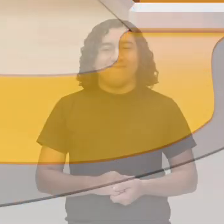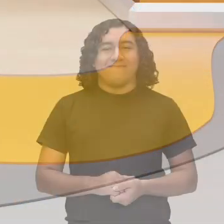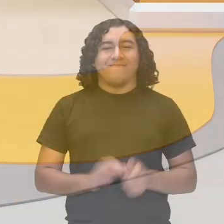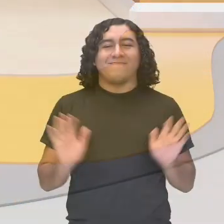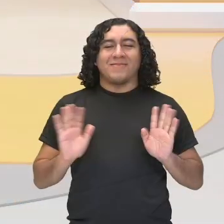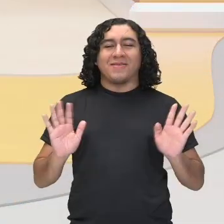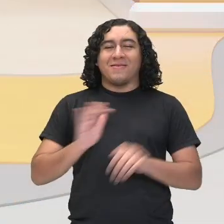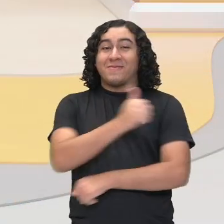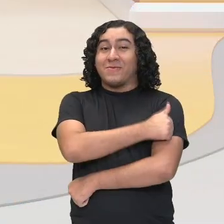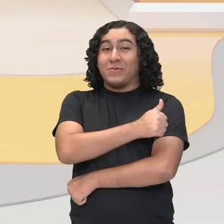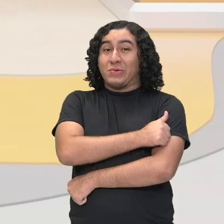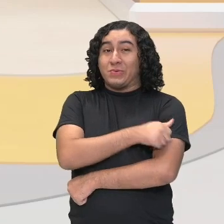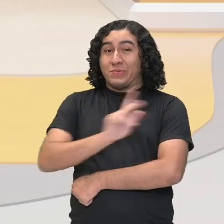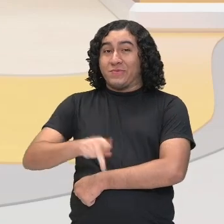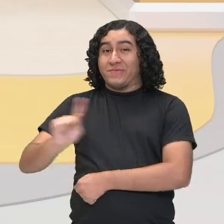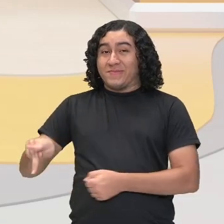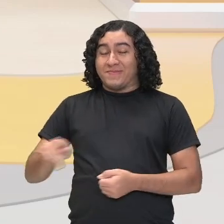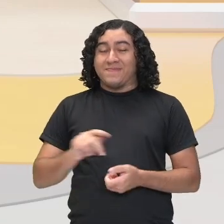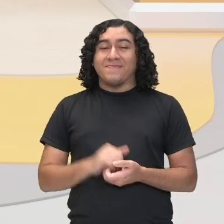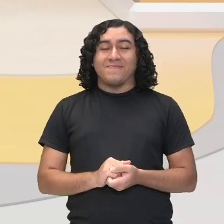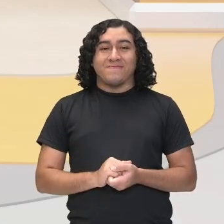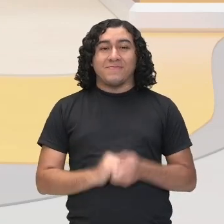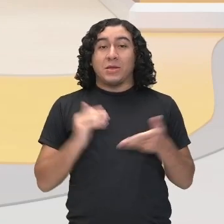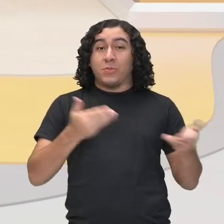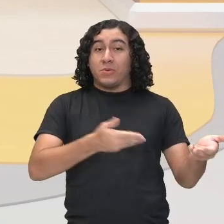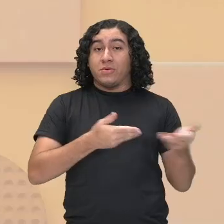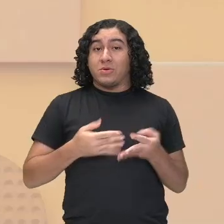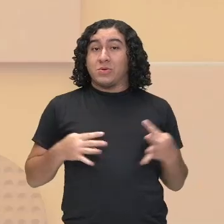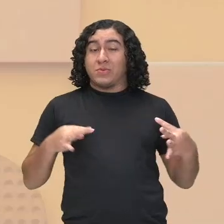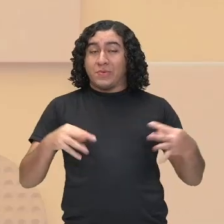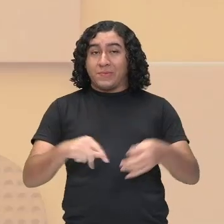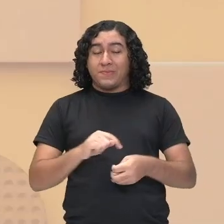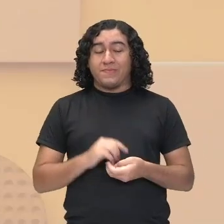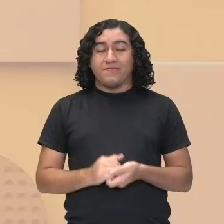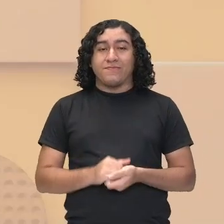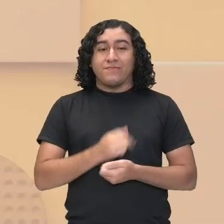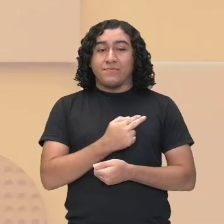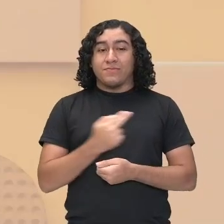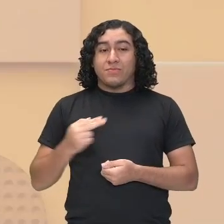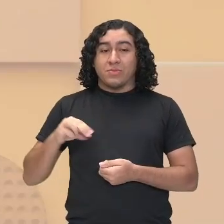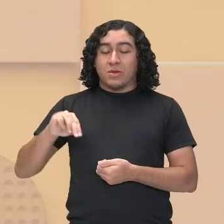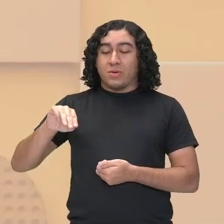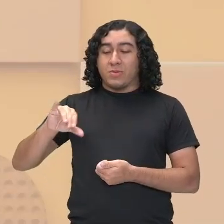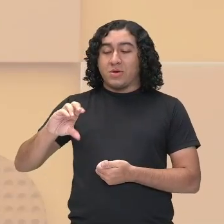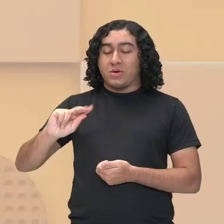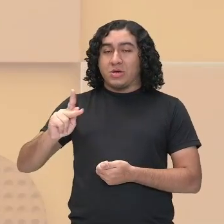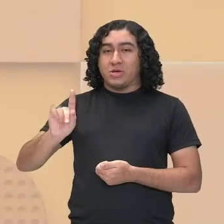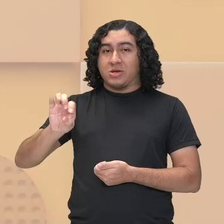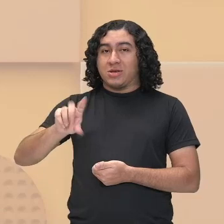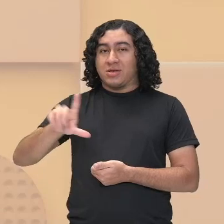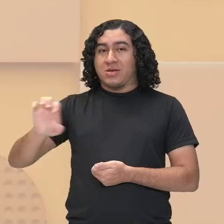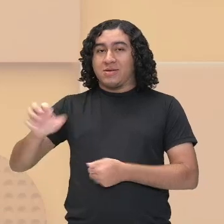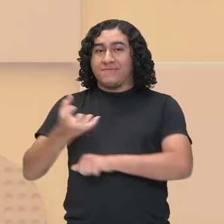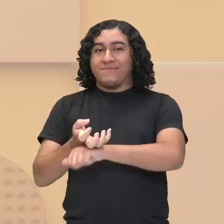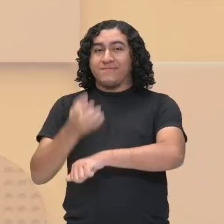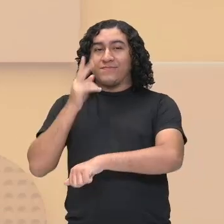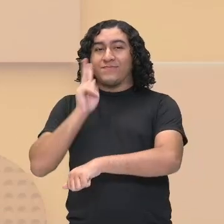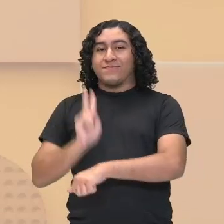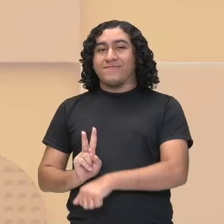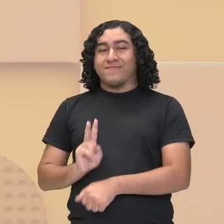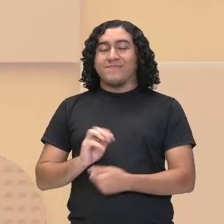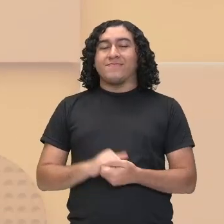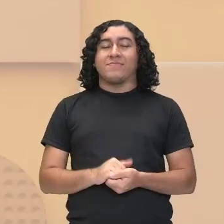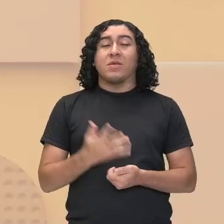Olá, queridos alunos e professores, sejam bem-vindos. Eu sou a professora Michele Santos, professora de História, e